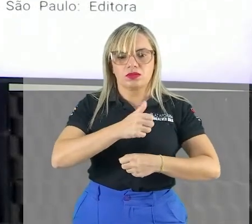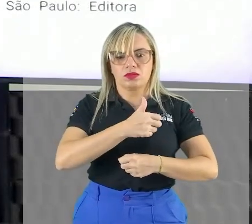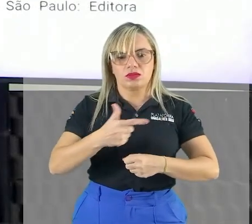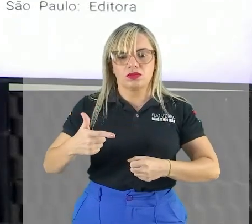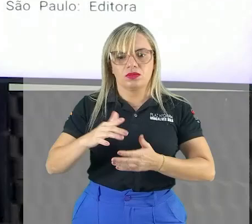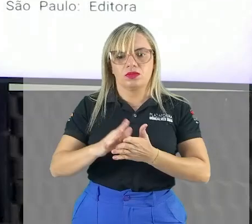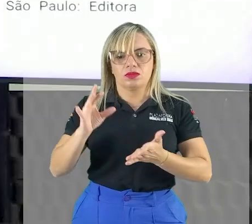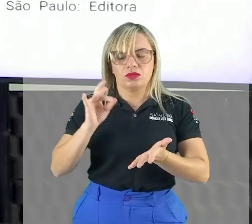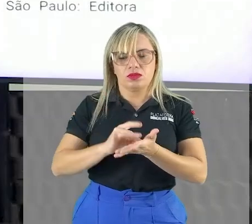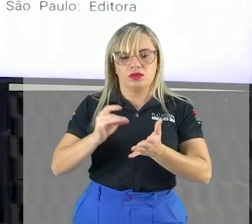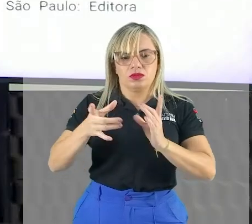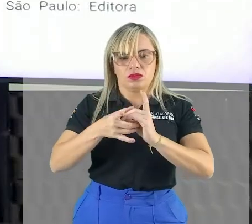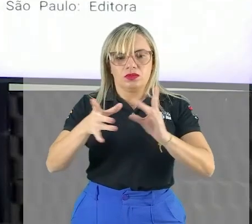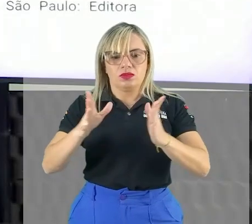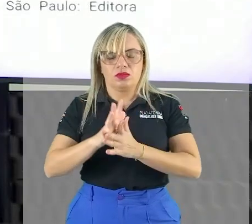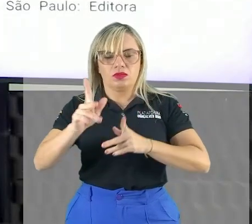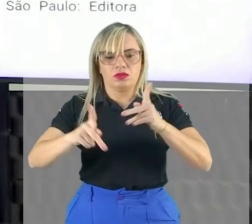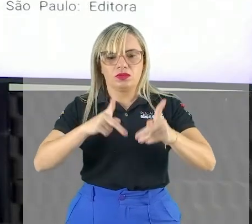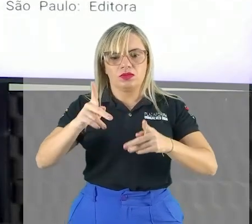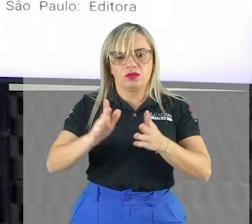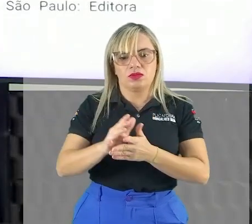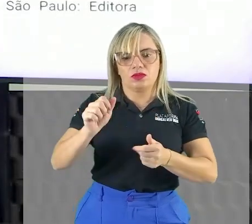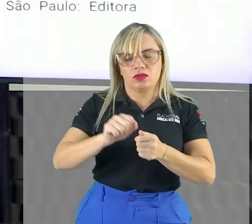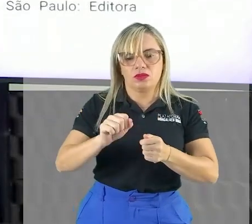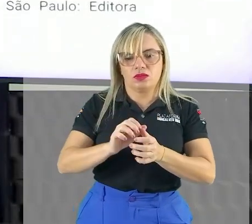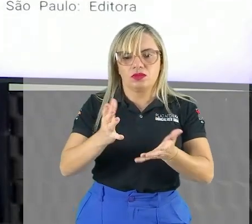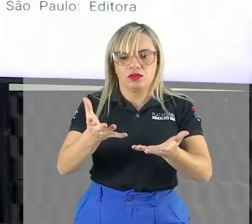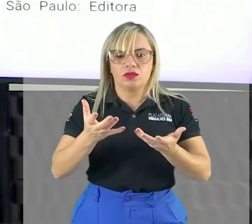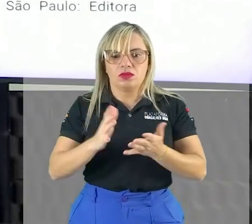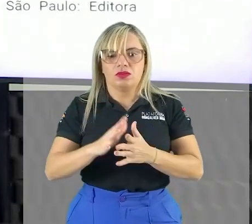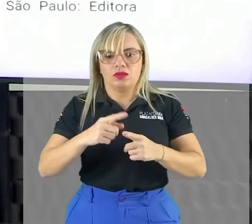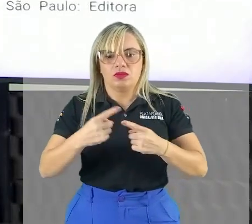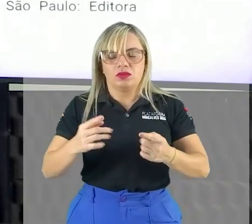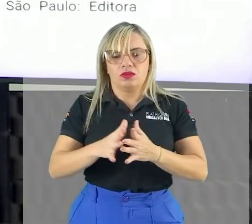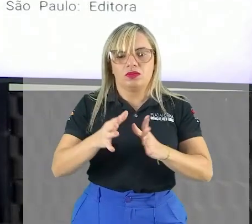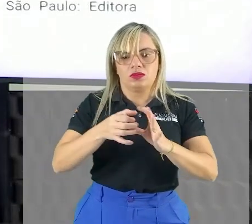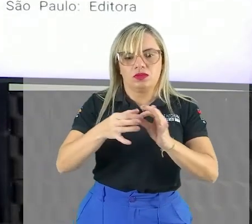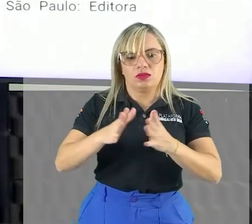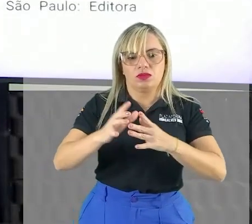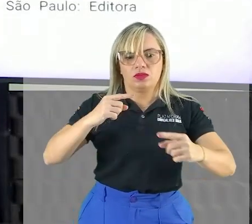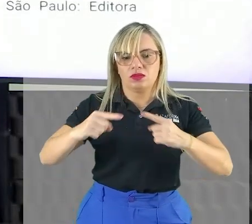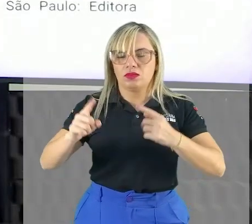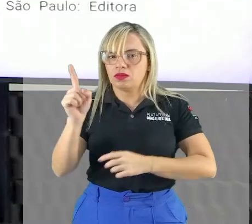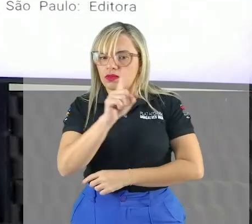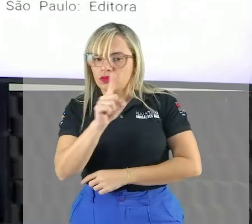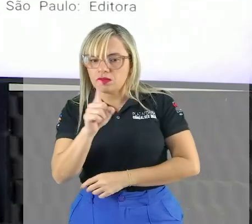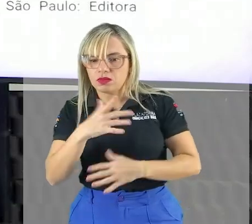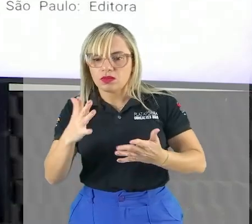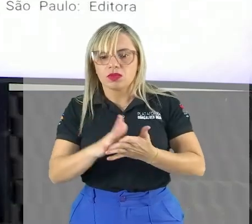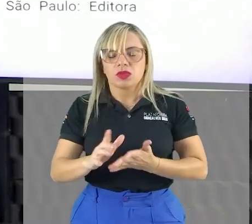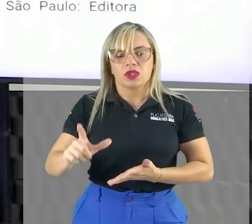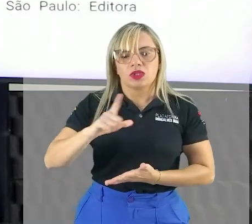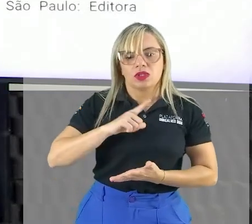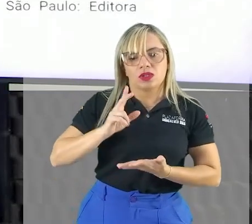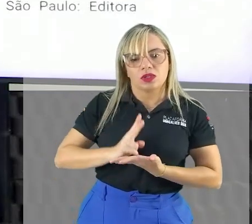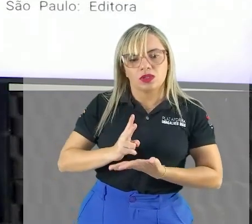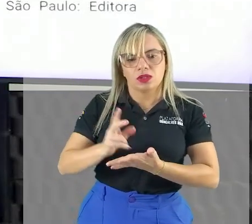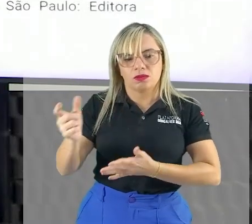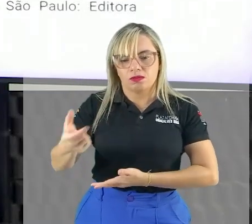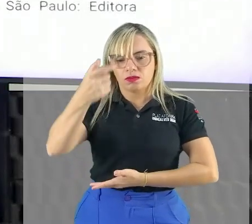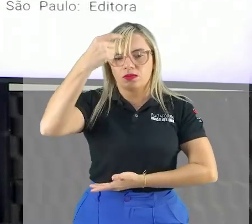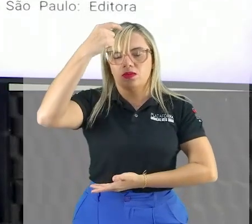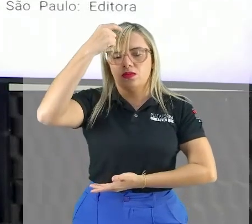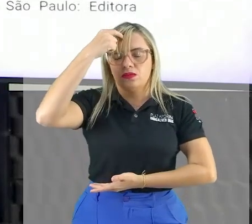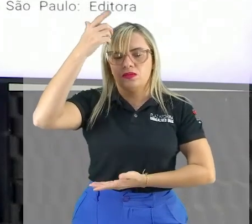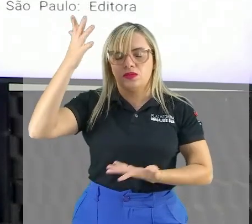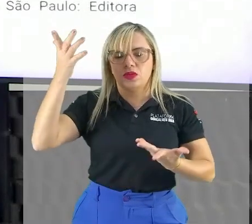povo parece fazer o que quer, mas a liberdade política não consiste nisso. Deve-se ter sempre presente em mente o que